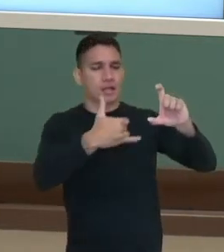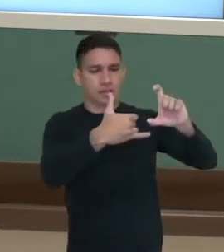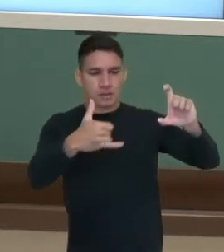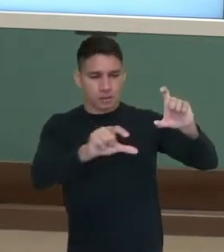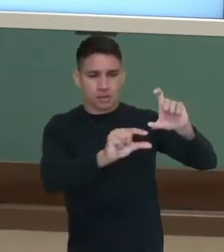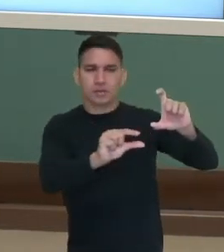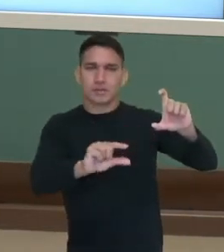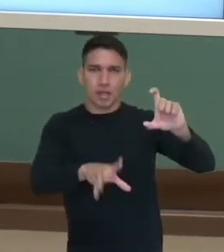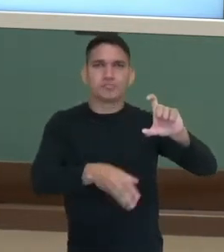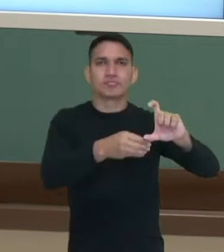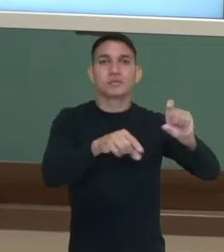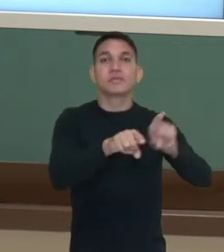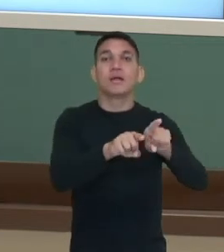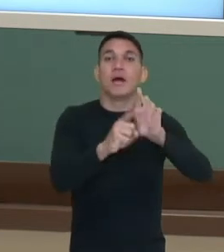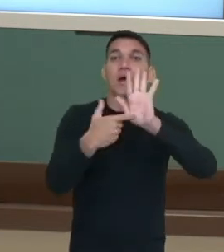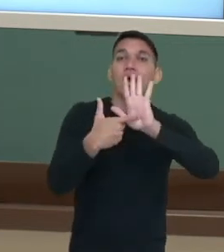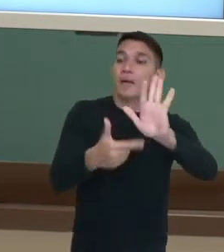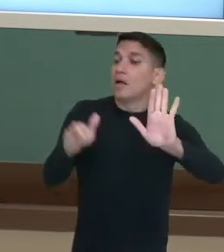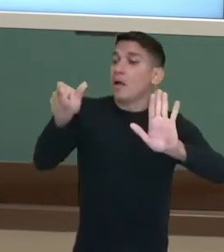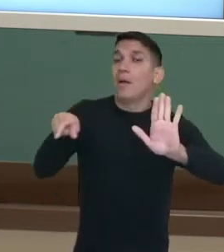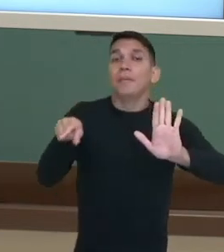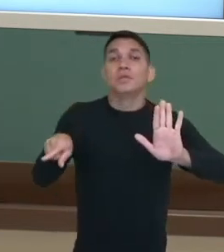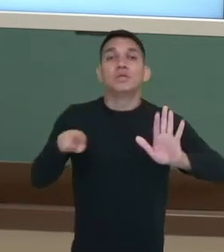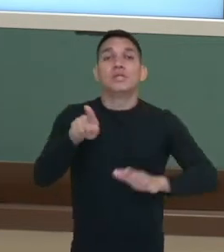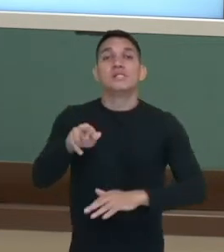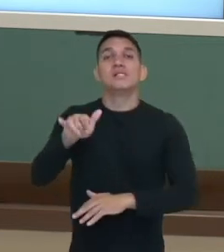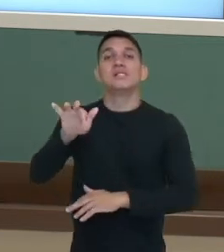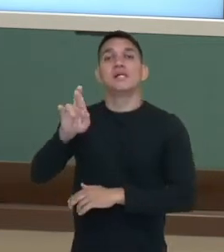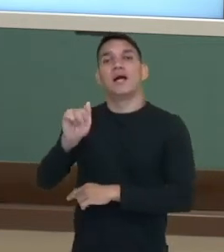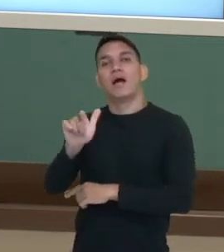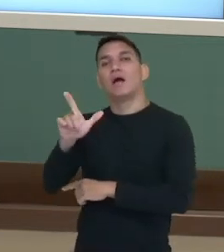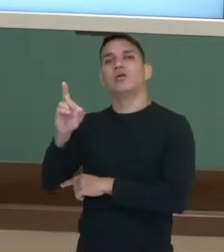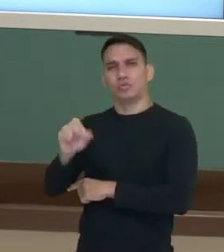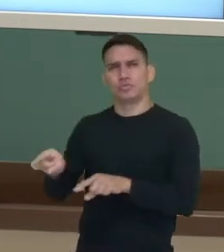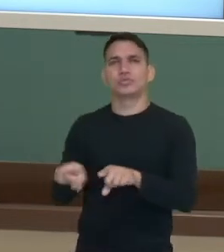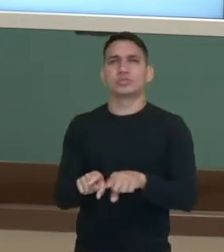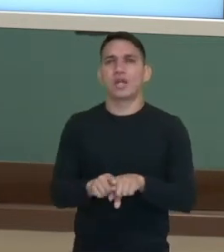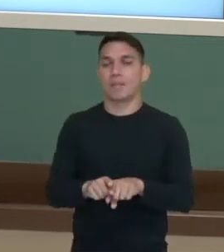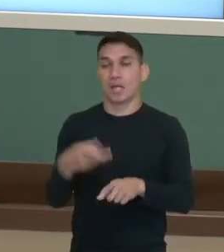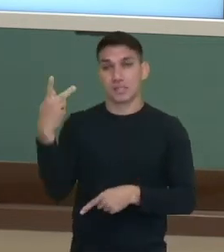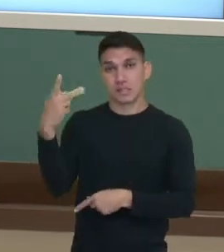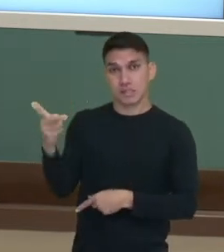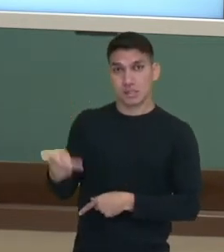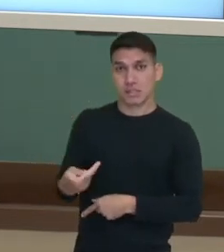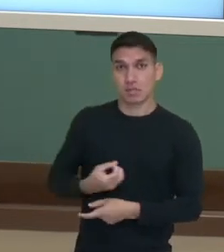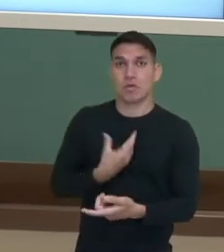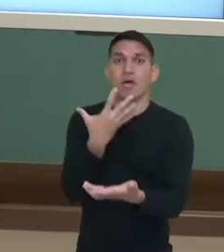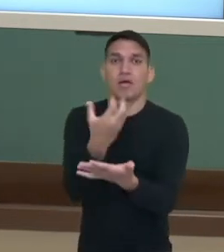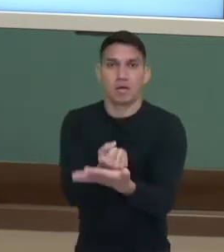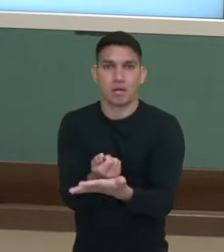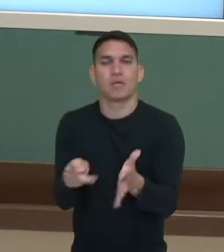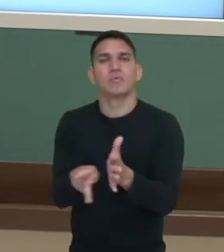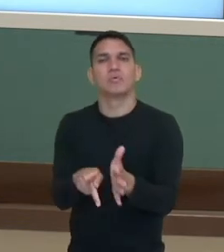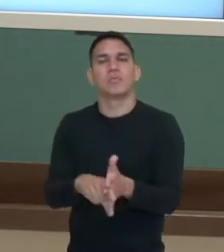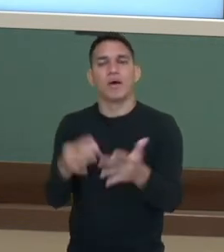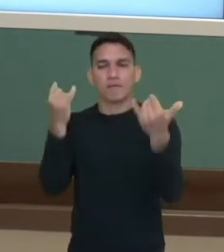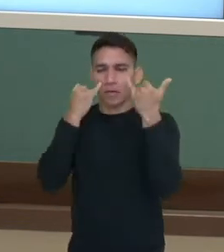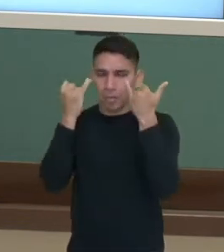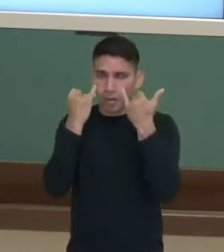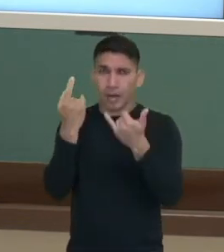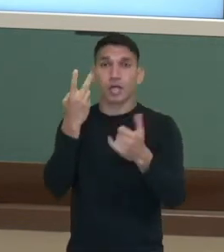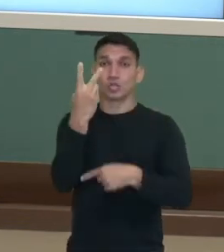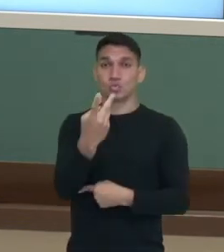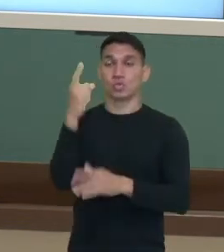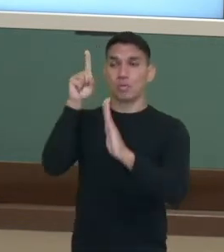ainda a apresentação de quem era o Ziraldo, umas informações biográficas relevantes, importantes sobre sua vida e duas perguntas